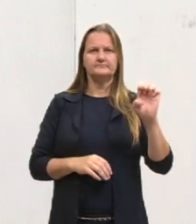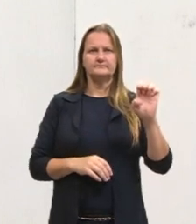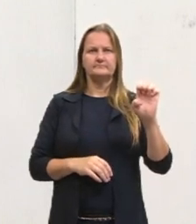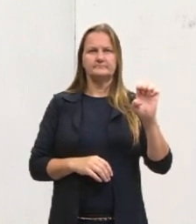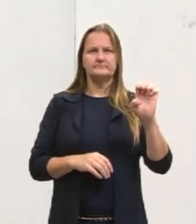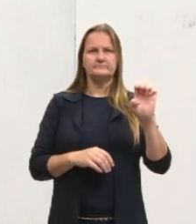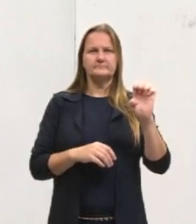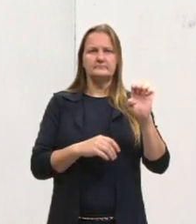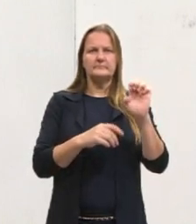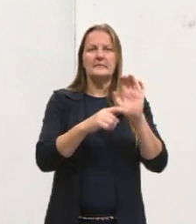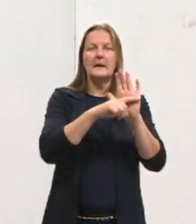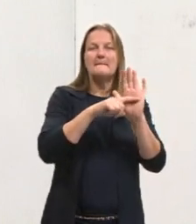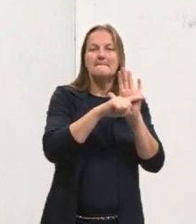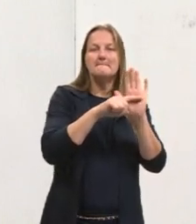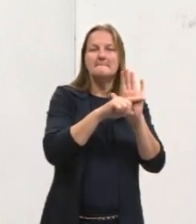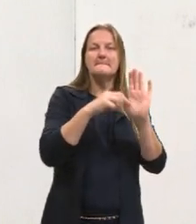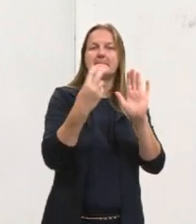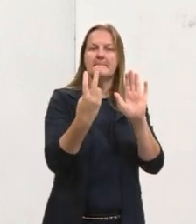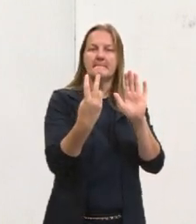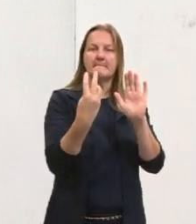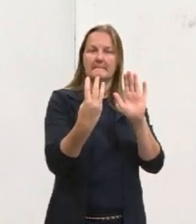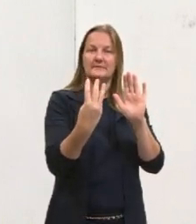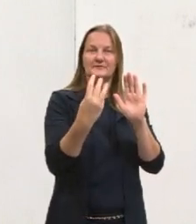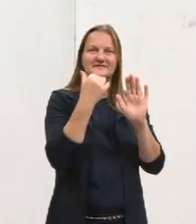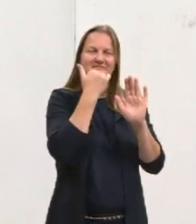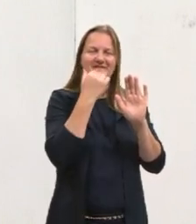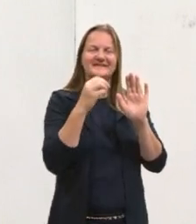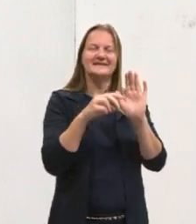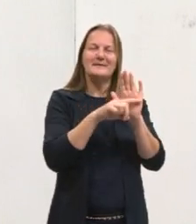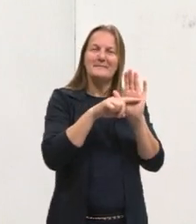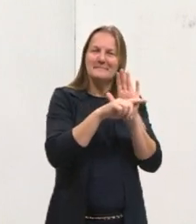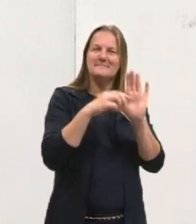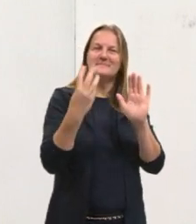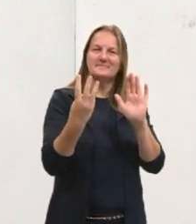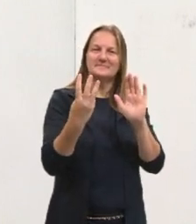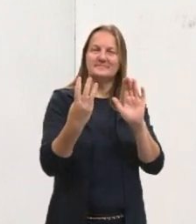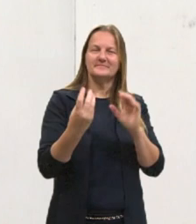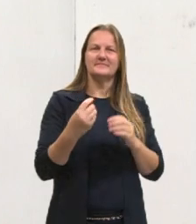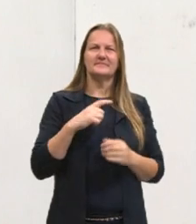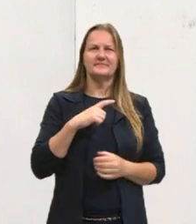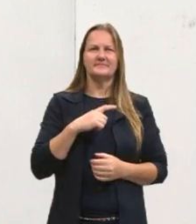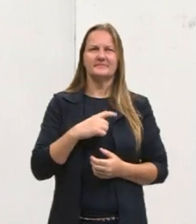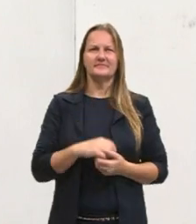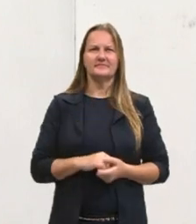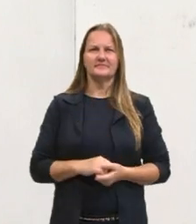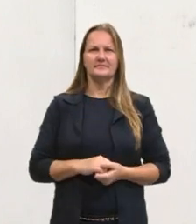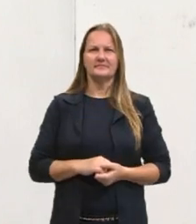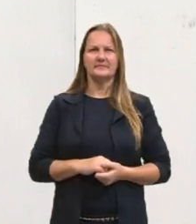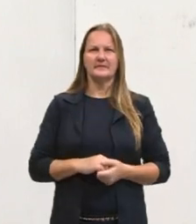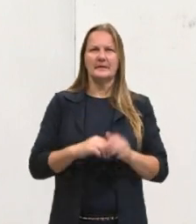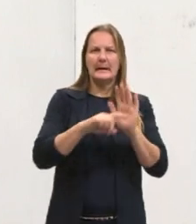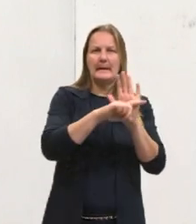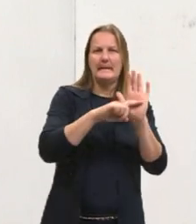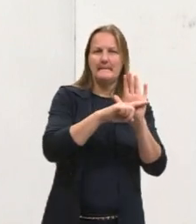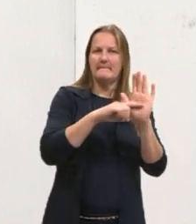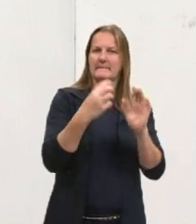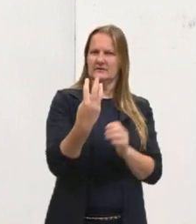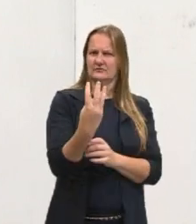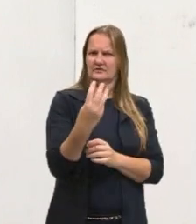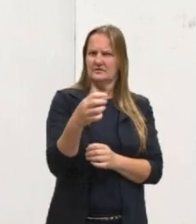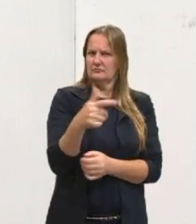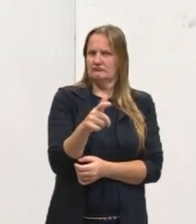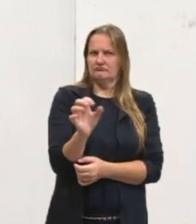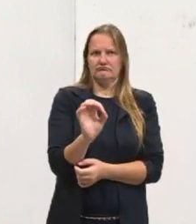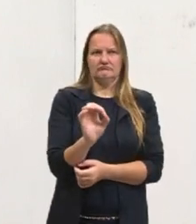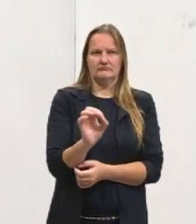3 pertence ou não pertence a A? E basta ver aqui, nós temos 0, 1, 2, 3 e 4. E esses três